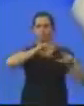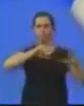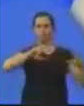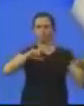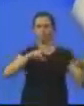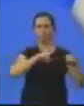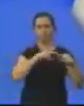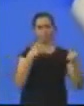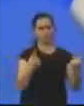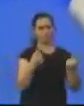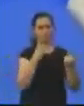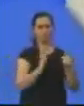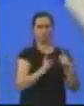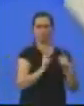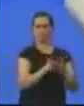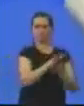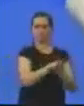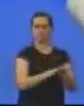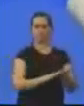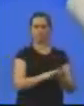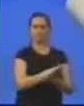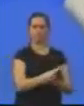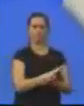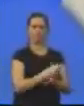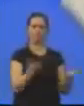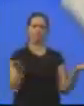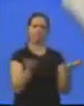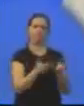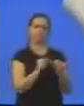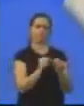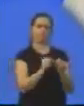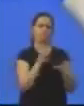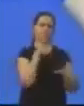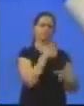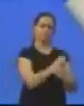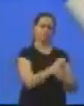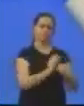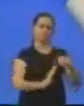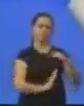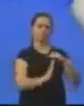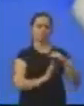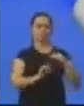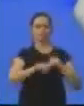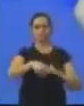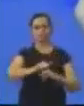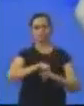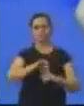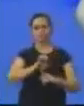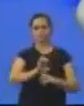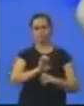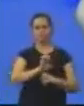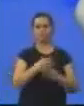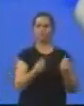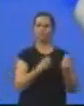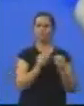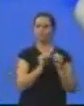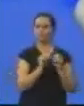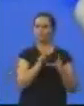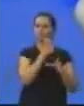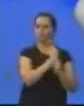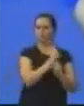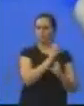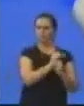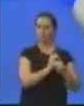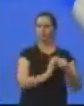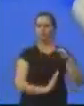nesses casos, são não contínuos. Aí o que nós vamos fazer aqui? Vou calcular o limite. Então, eu vou calcular o limite como? Eu vou calcular